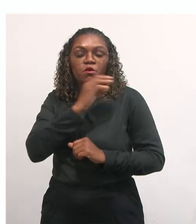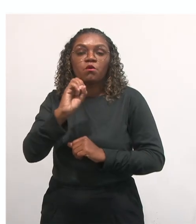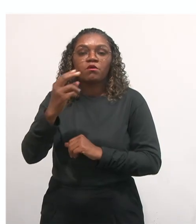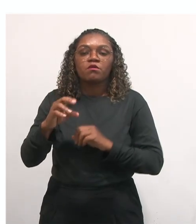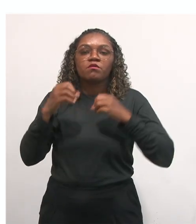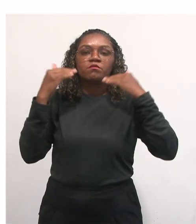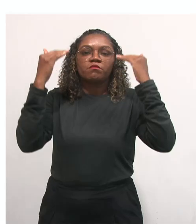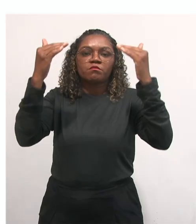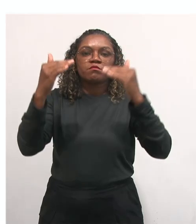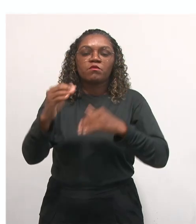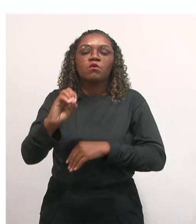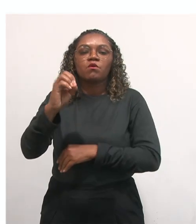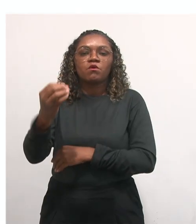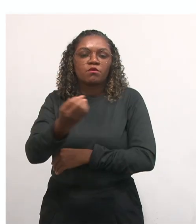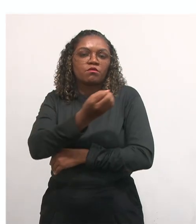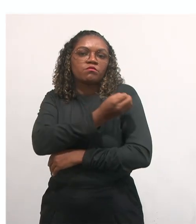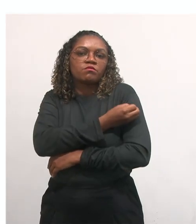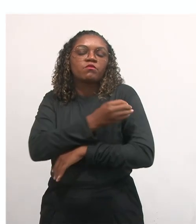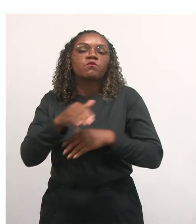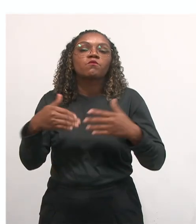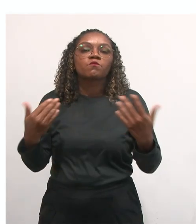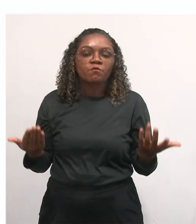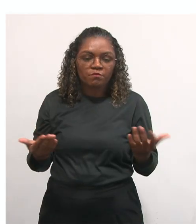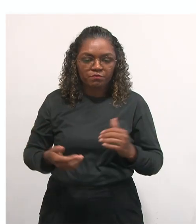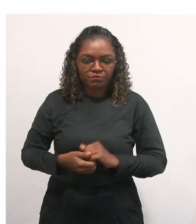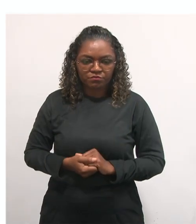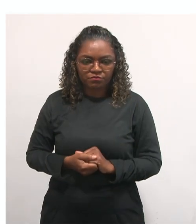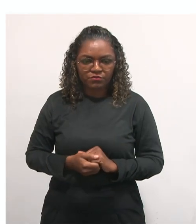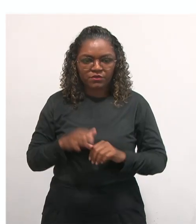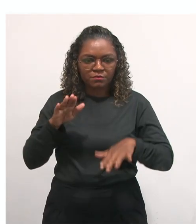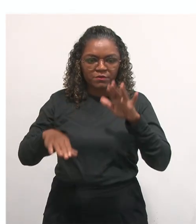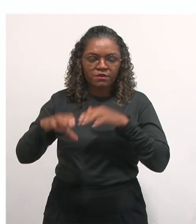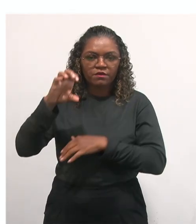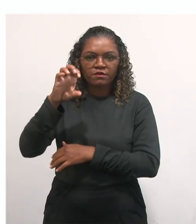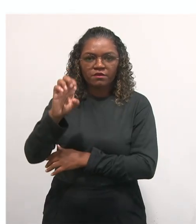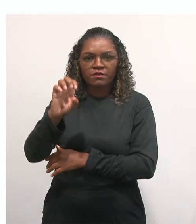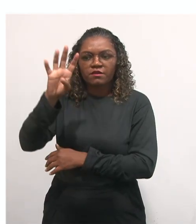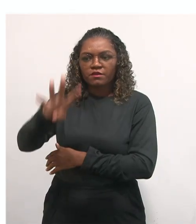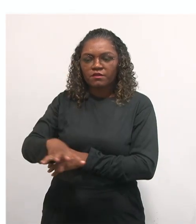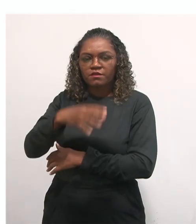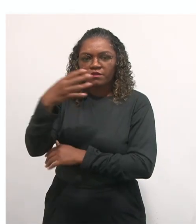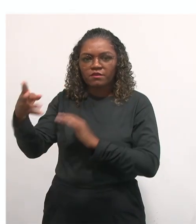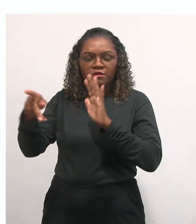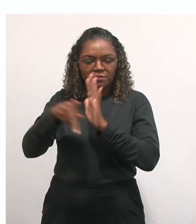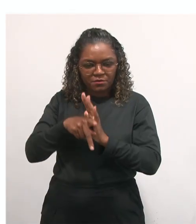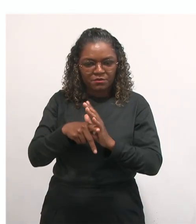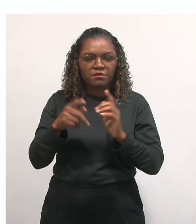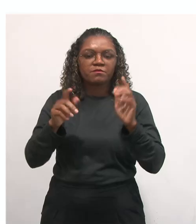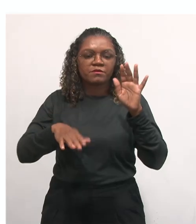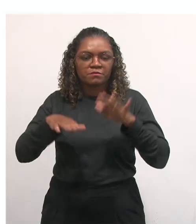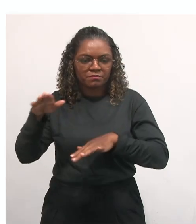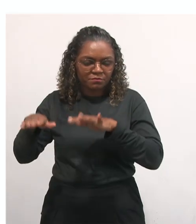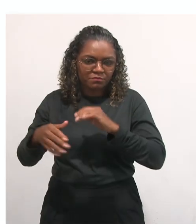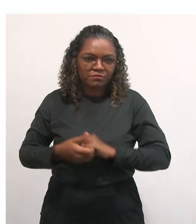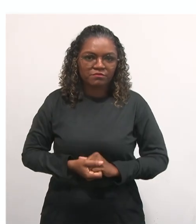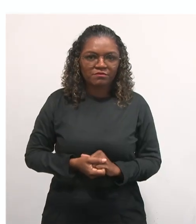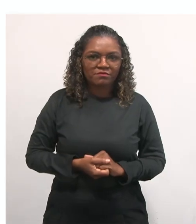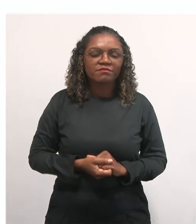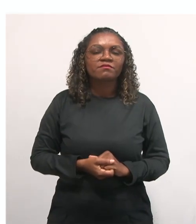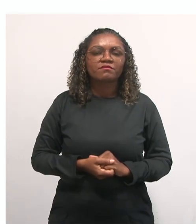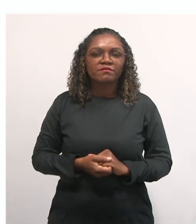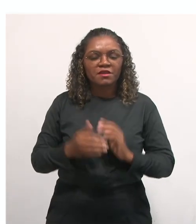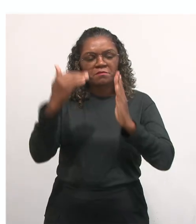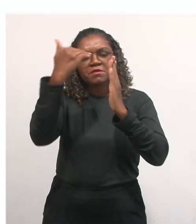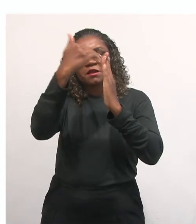não alfabetizado. Elas podem ser escalonadas, né? As alternativas estão organizadas em